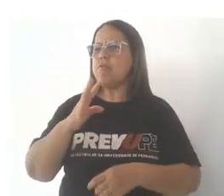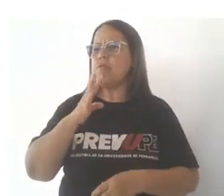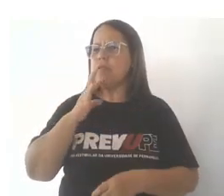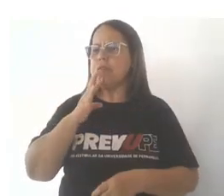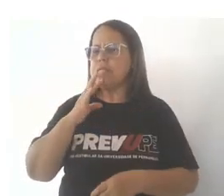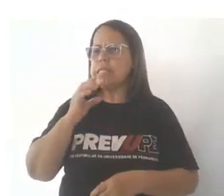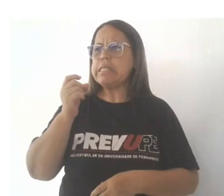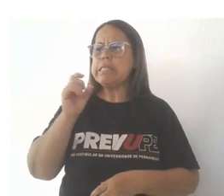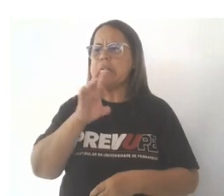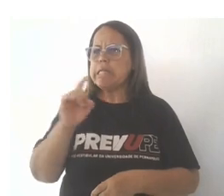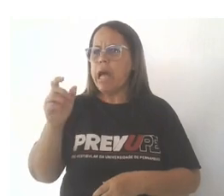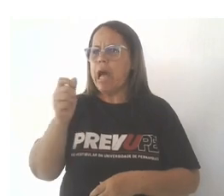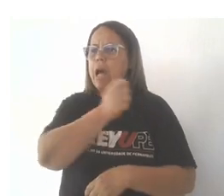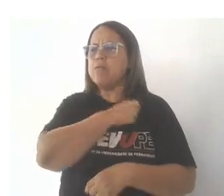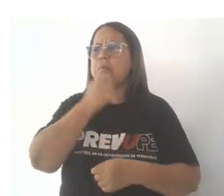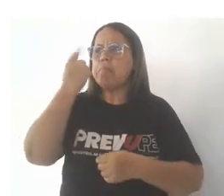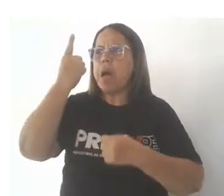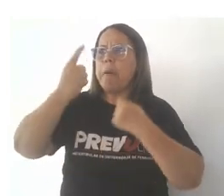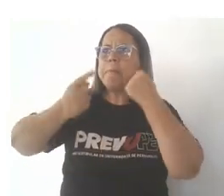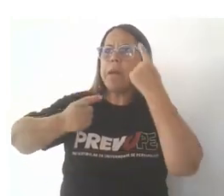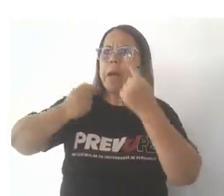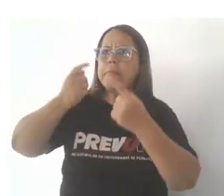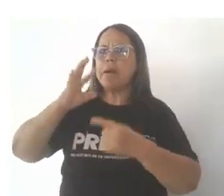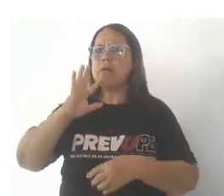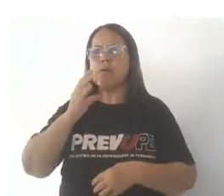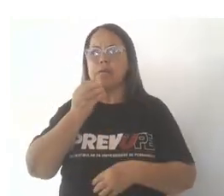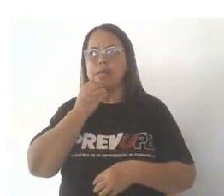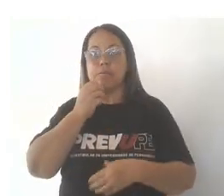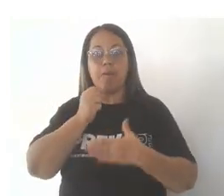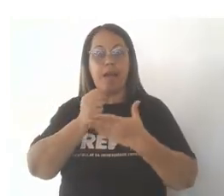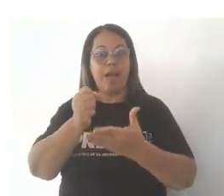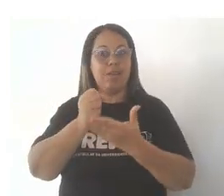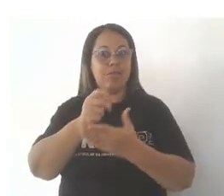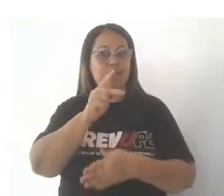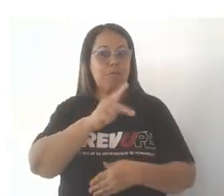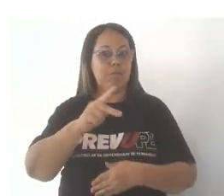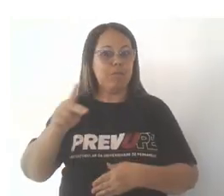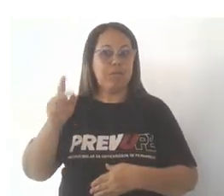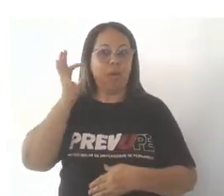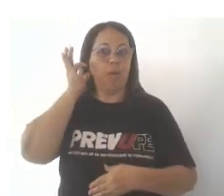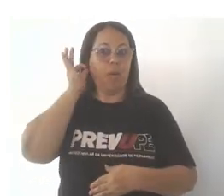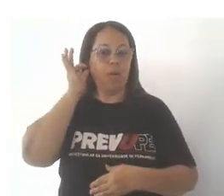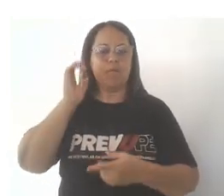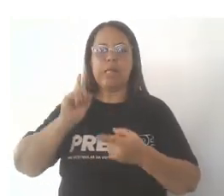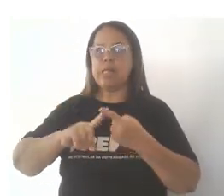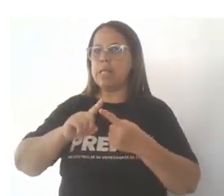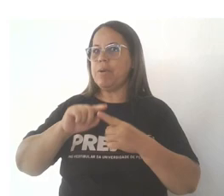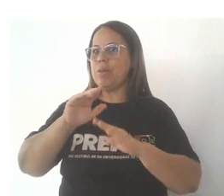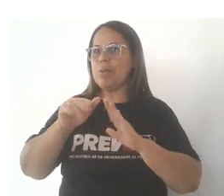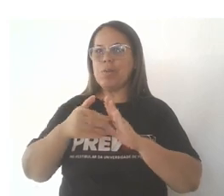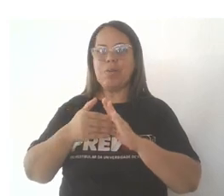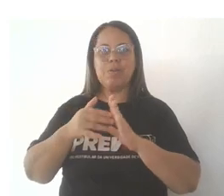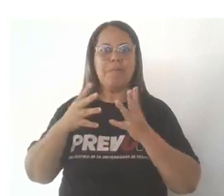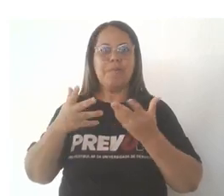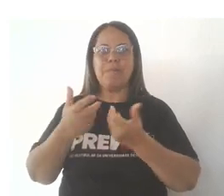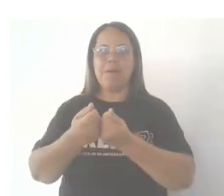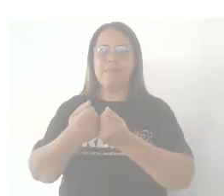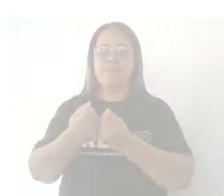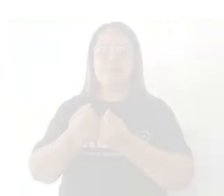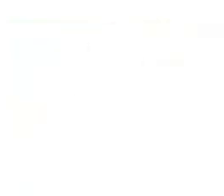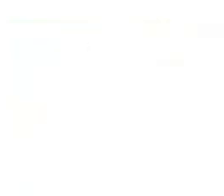tendo mais ideias e conhecimentos. E com a ajuda dos professores, que os professores são ótimos, e o material pedagógico também é excelente.